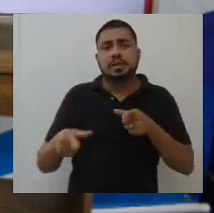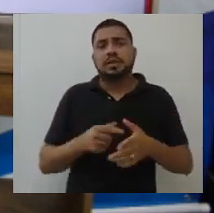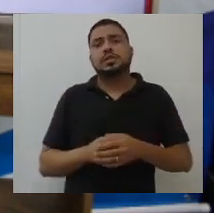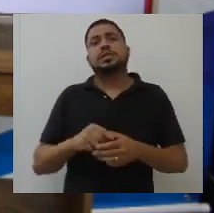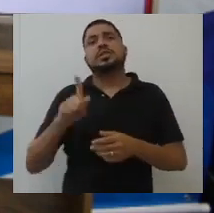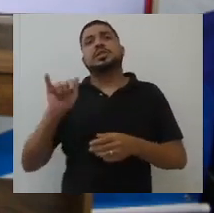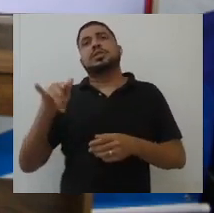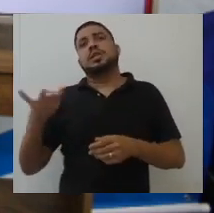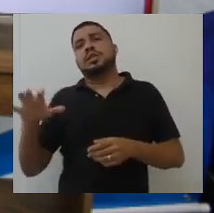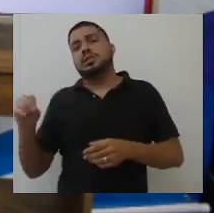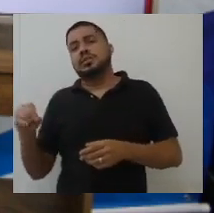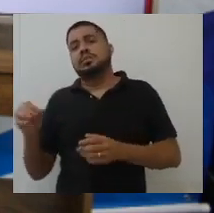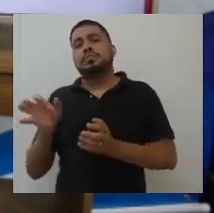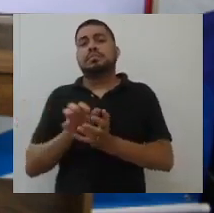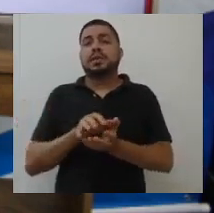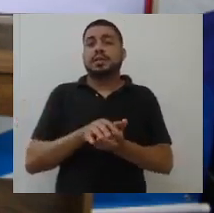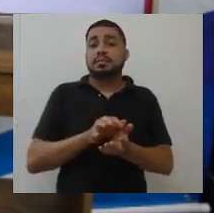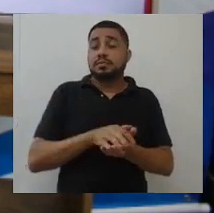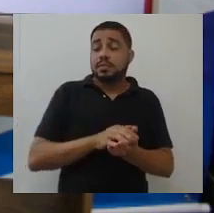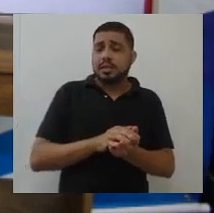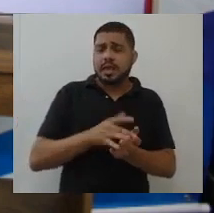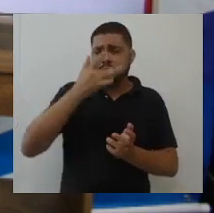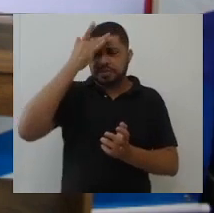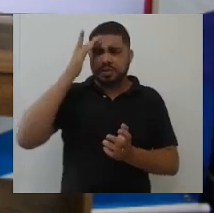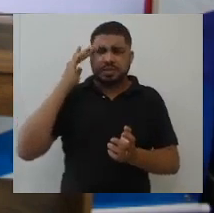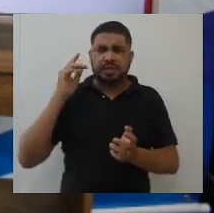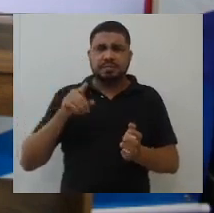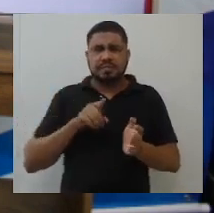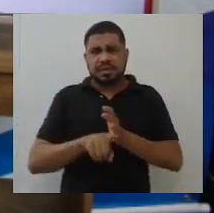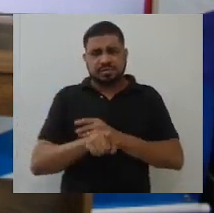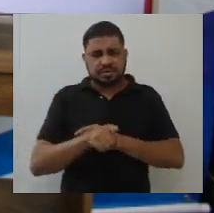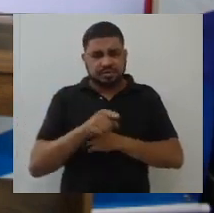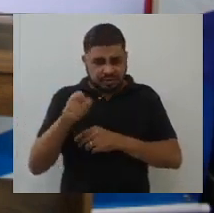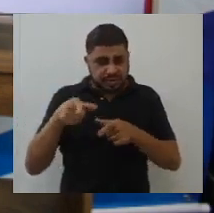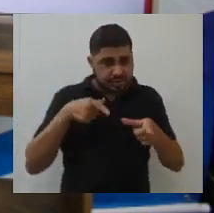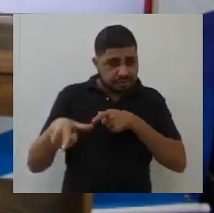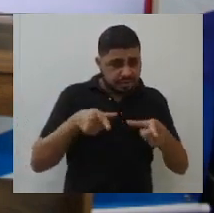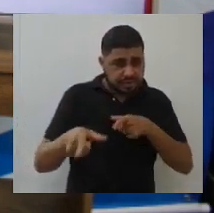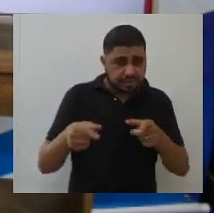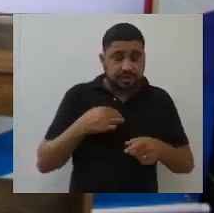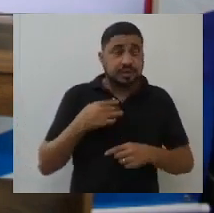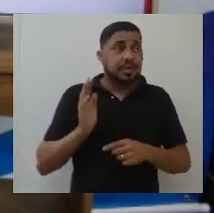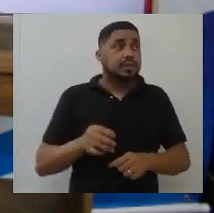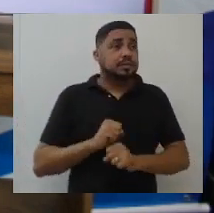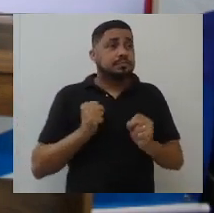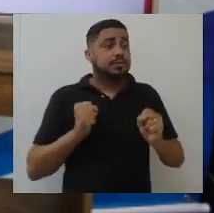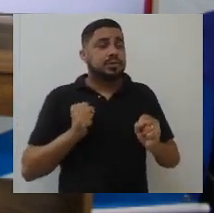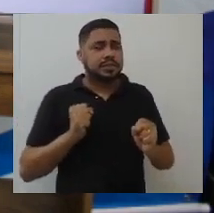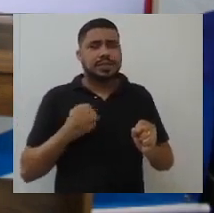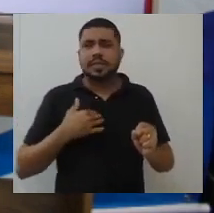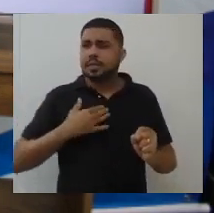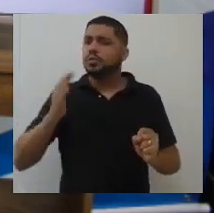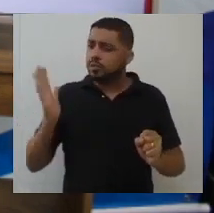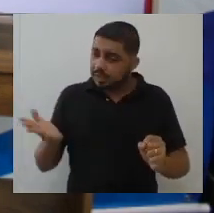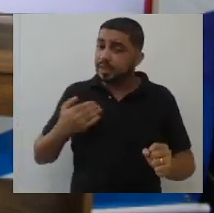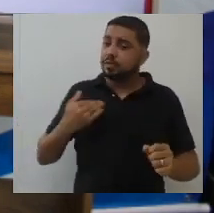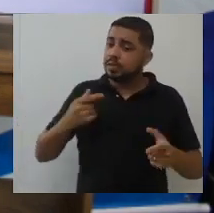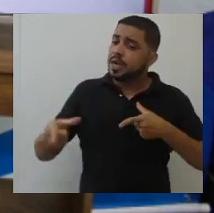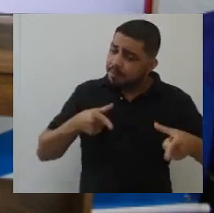pernambucano. Aí chega a mesma pessoa que me fez uma pergunta anteriormente e diz, Rafael, você trabalha? Eu já estou ali bem irritado. Eu digo, cara, eu